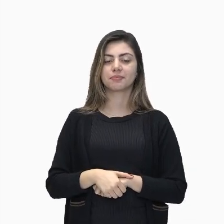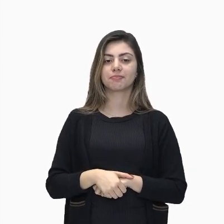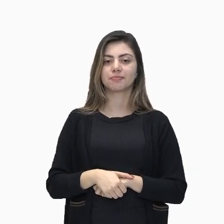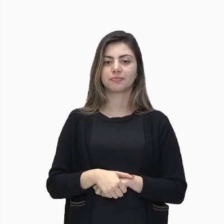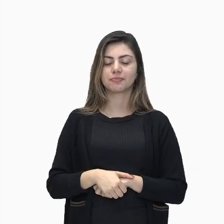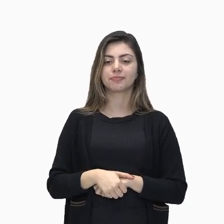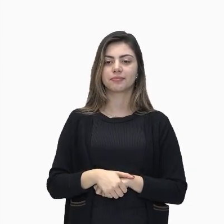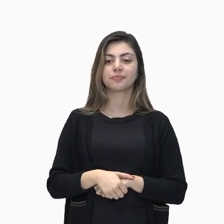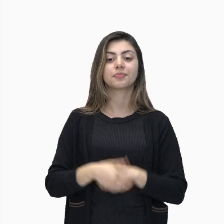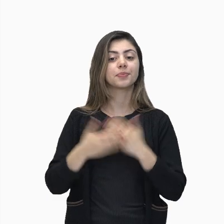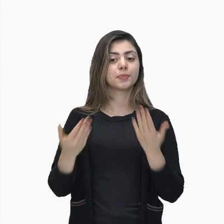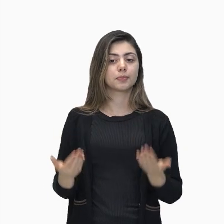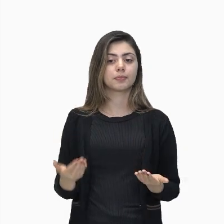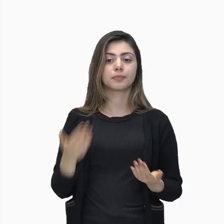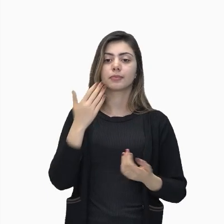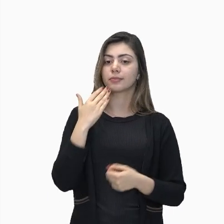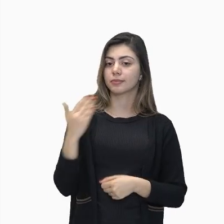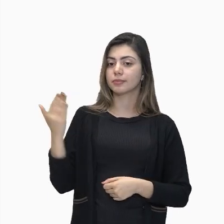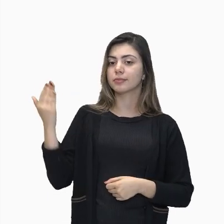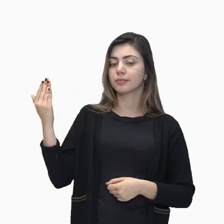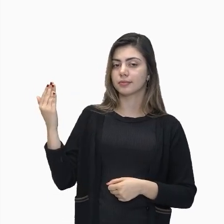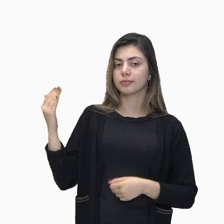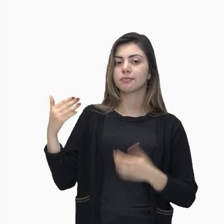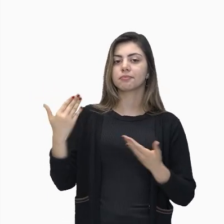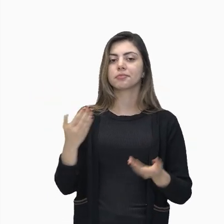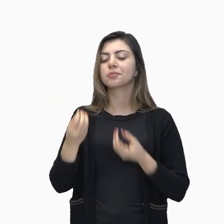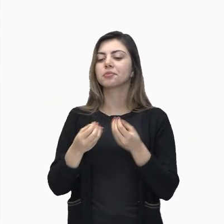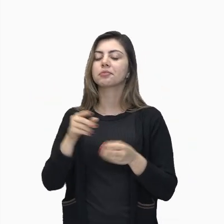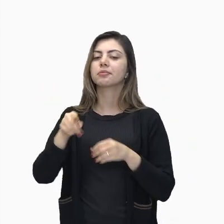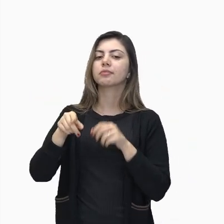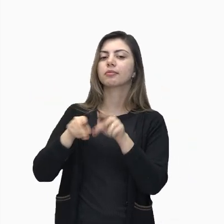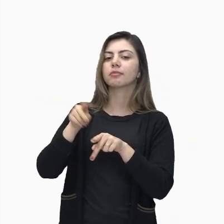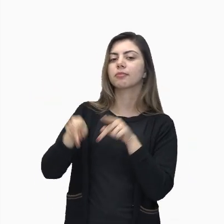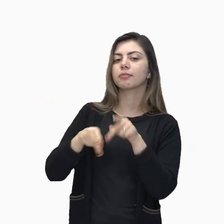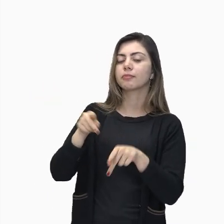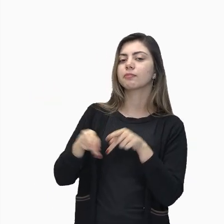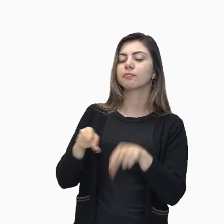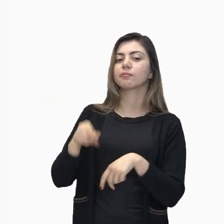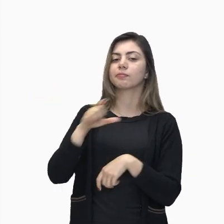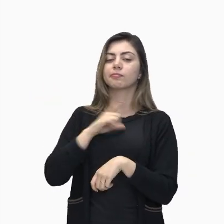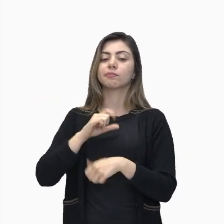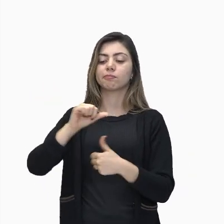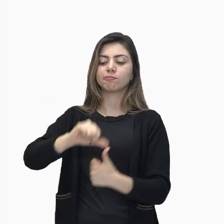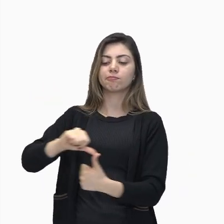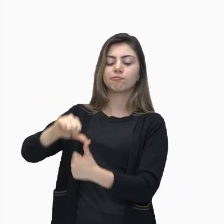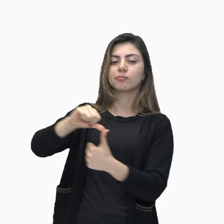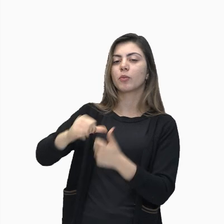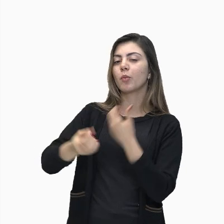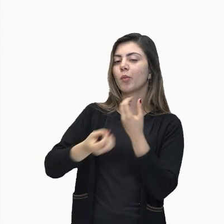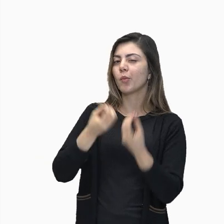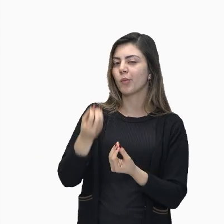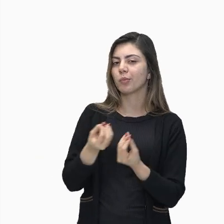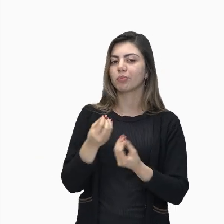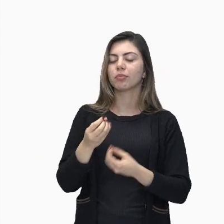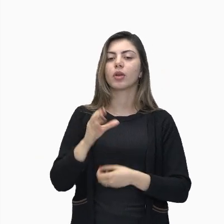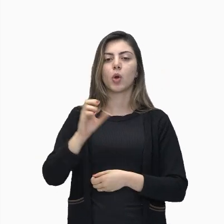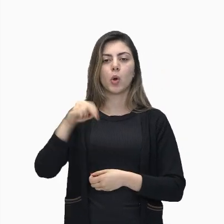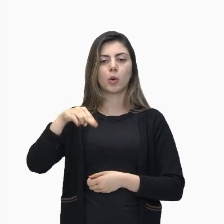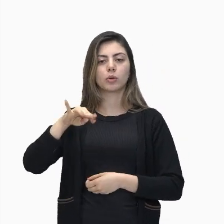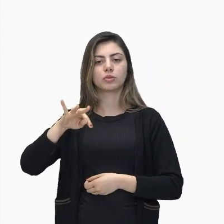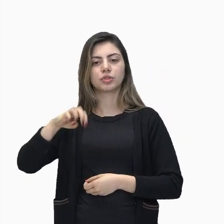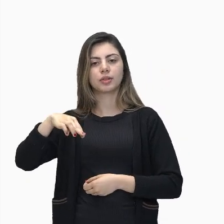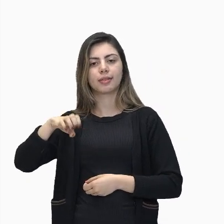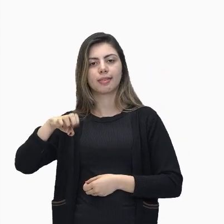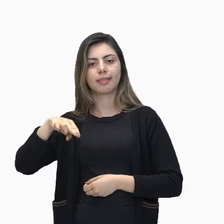Então, sobre a população desses países da América Central continental. Então,